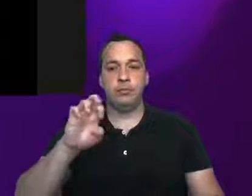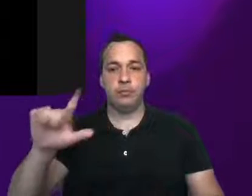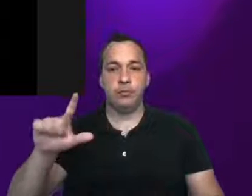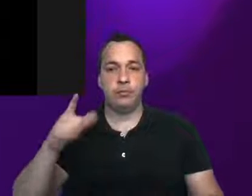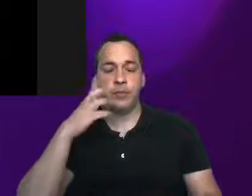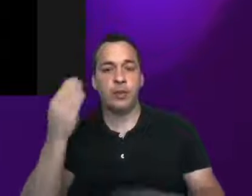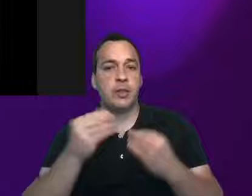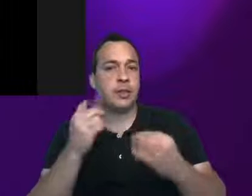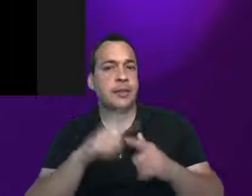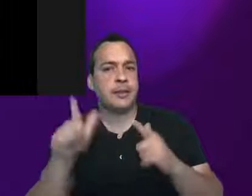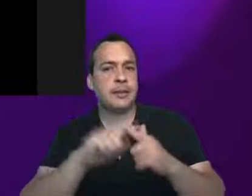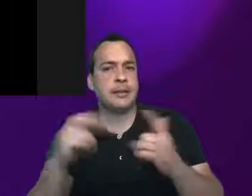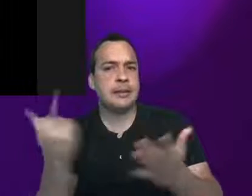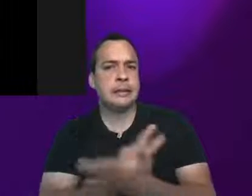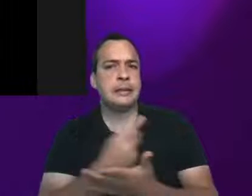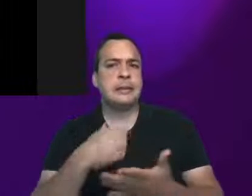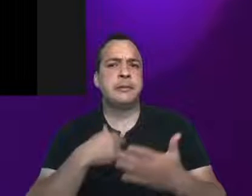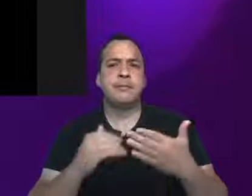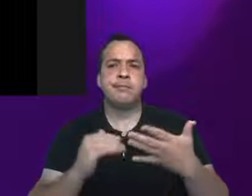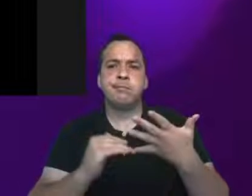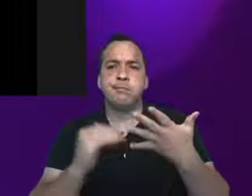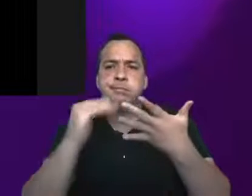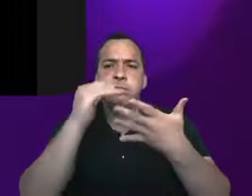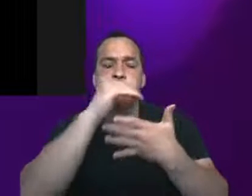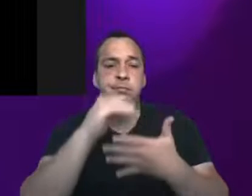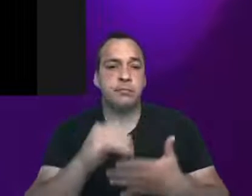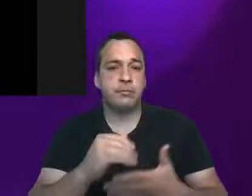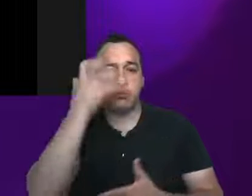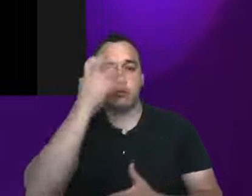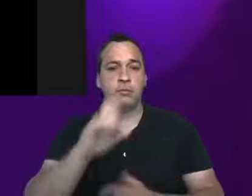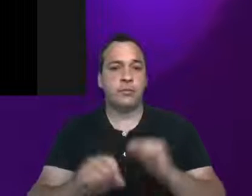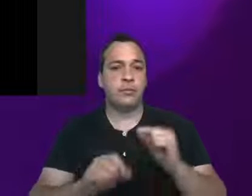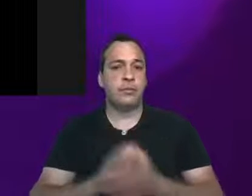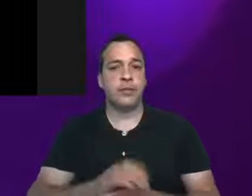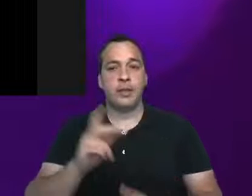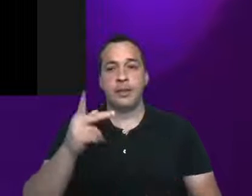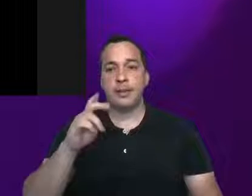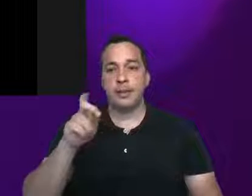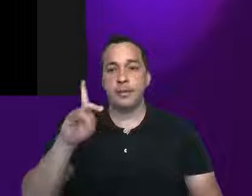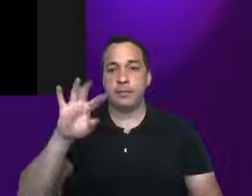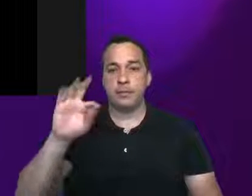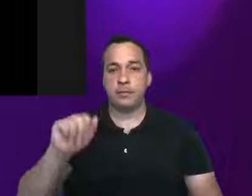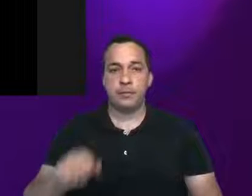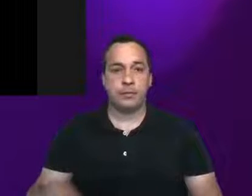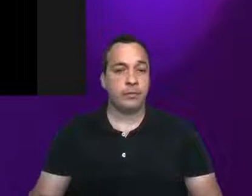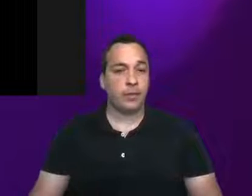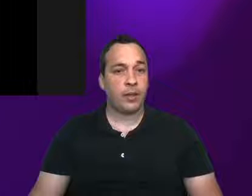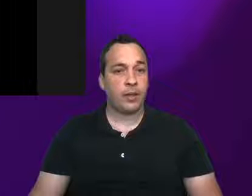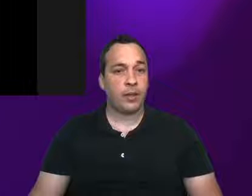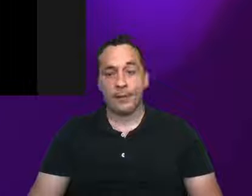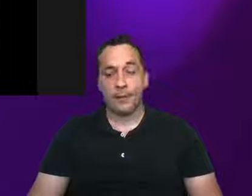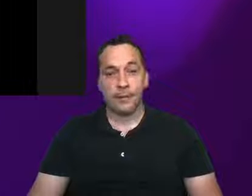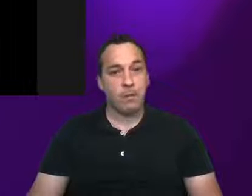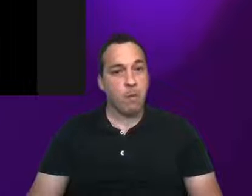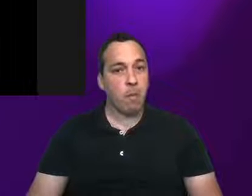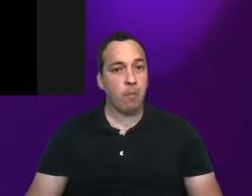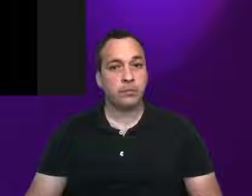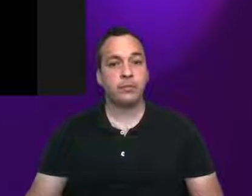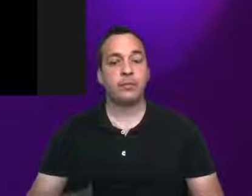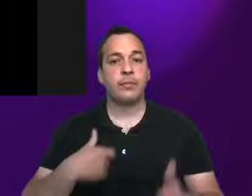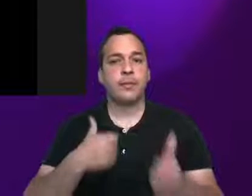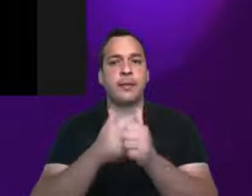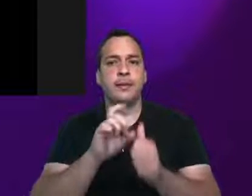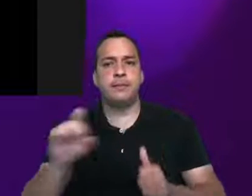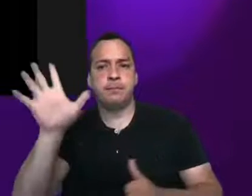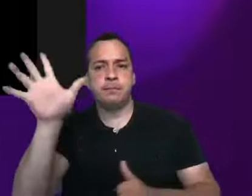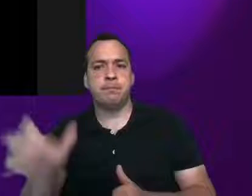congestão e o grau de congestão. Então, a veia hepática, por ela estar muito próxima do ventrículo direito, ela